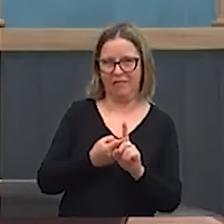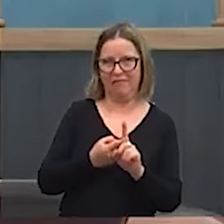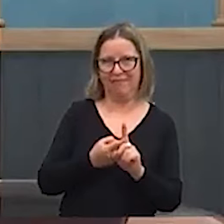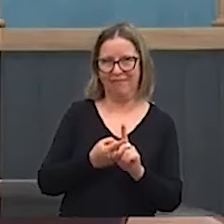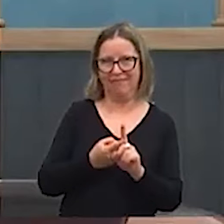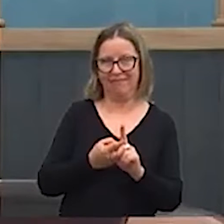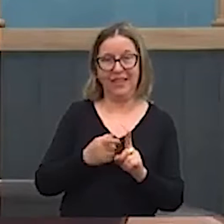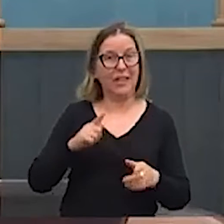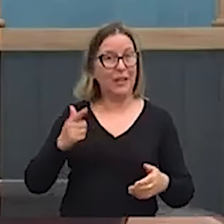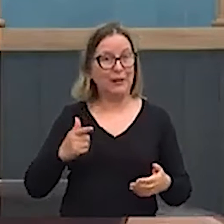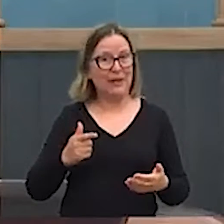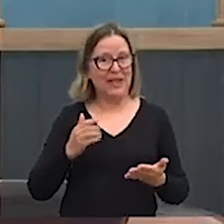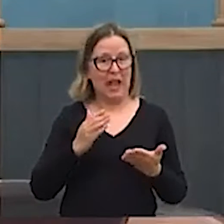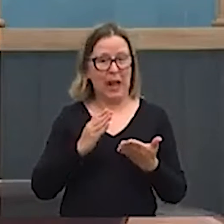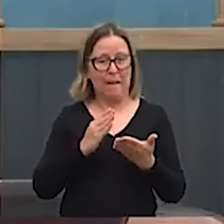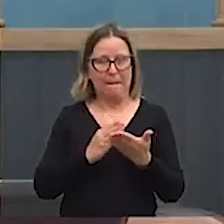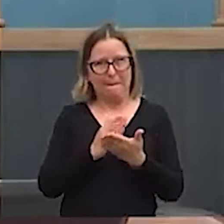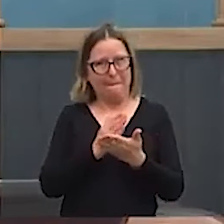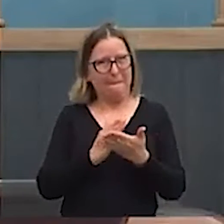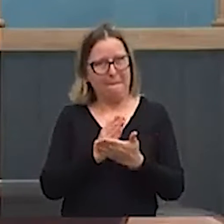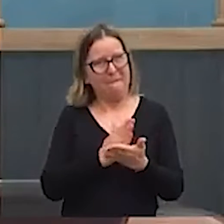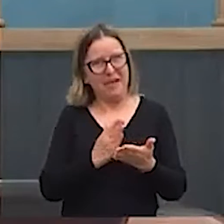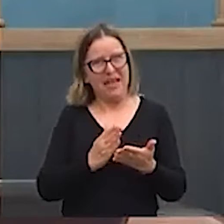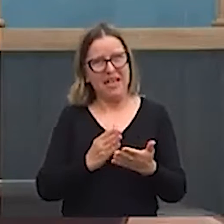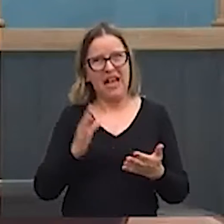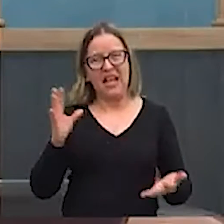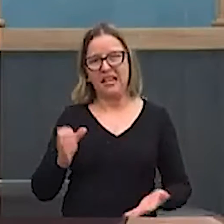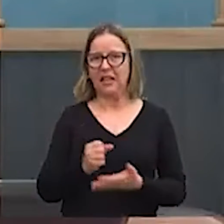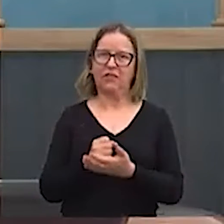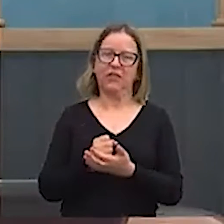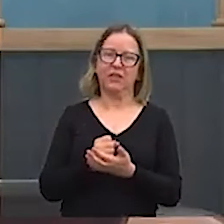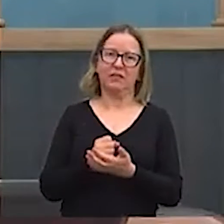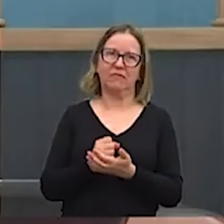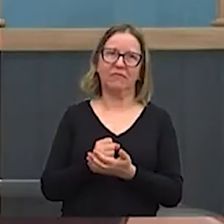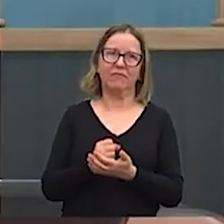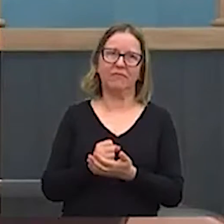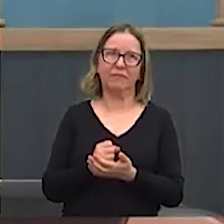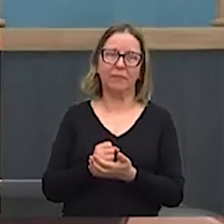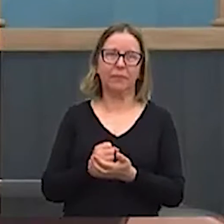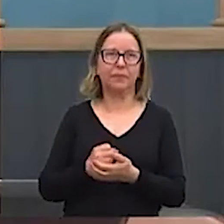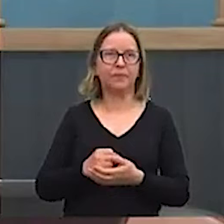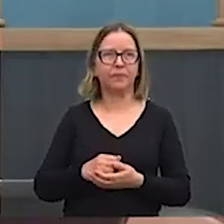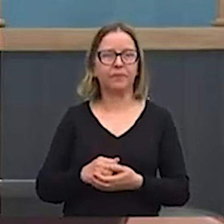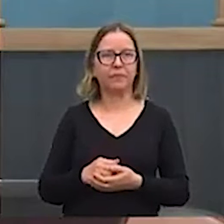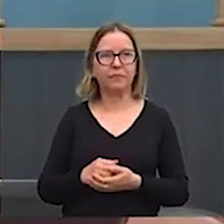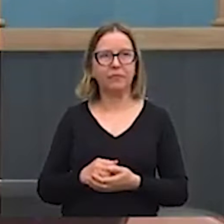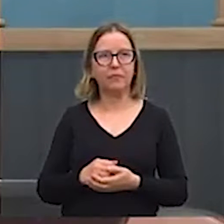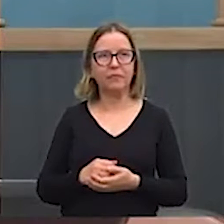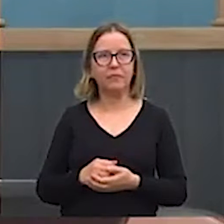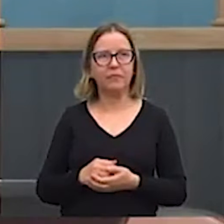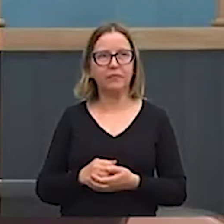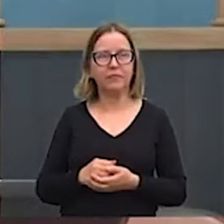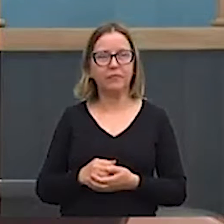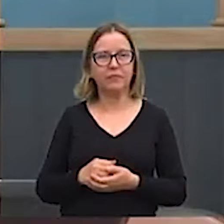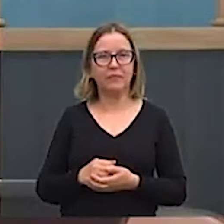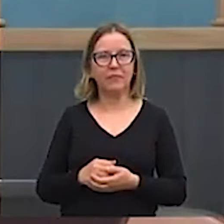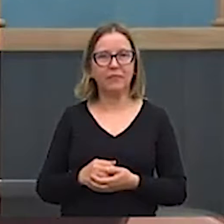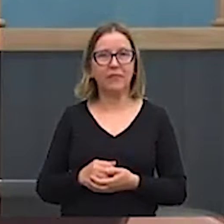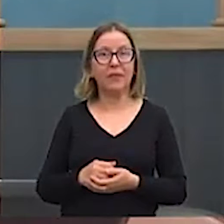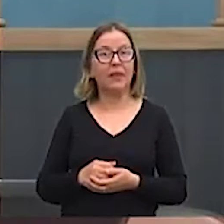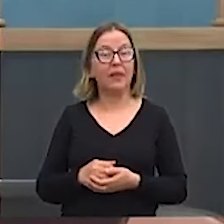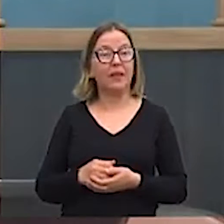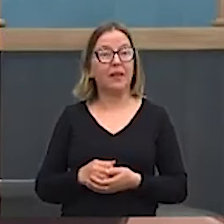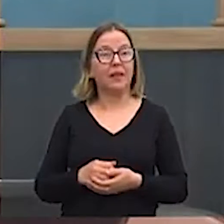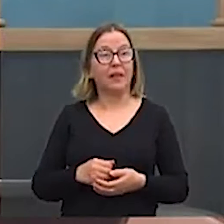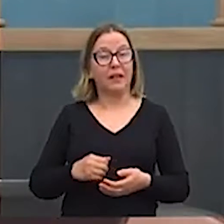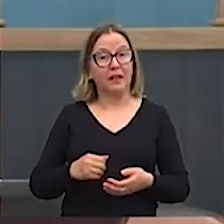salvação. E está aqui designado por causa para a destruição dos homens ímpios. Vamos dar uma